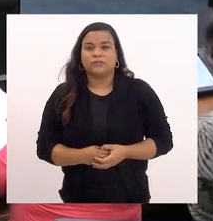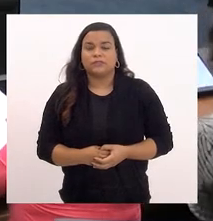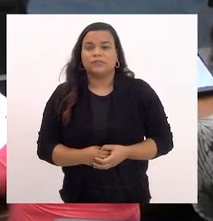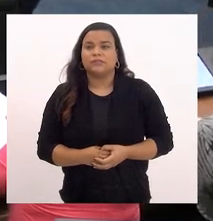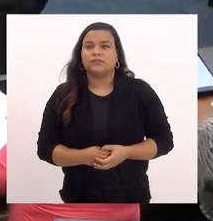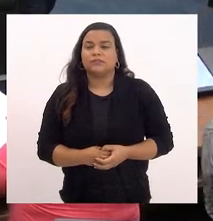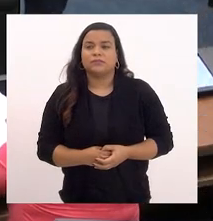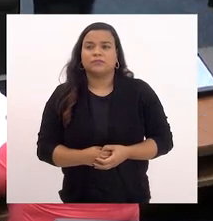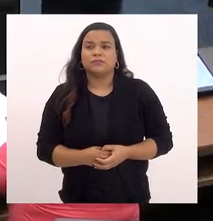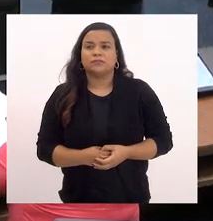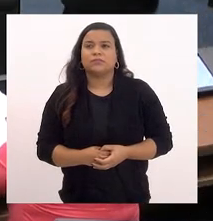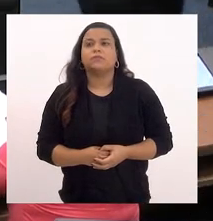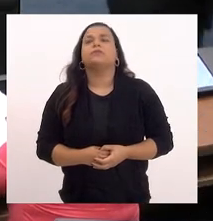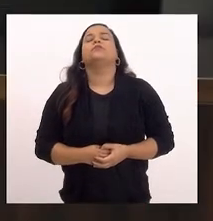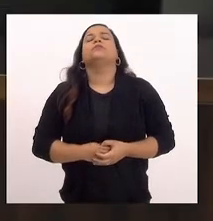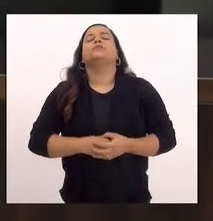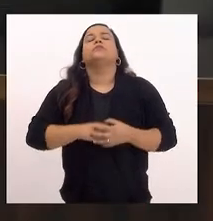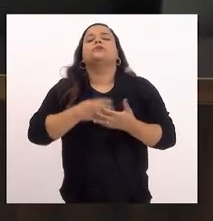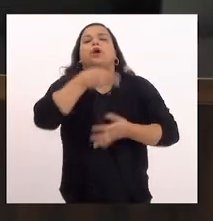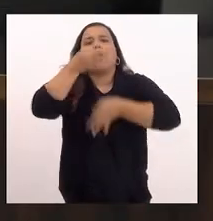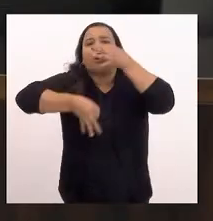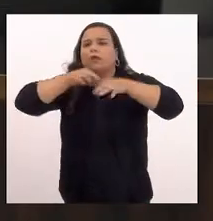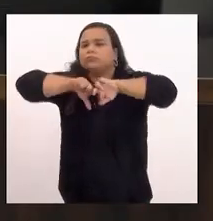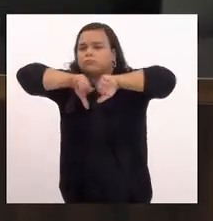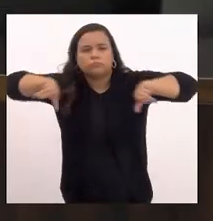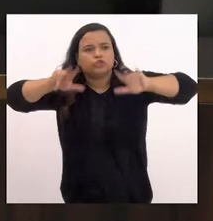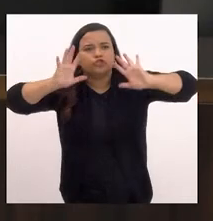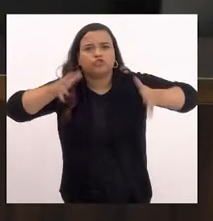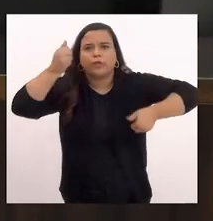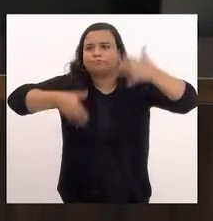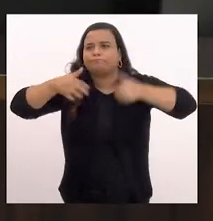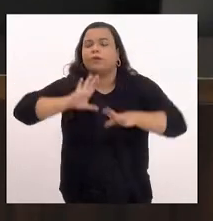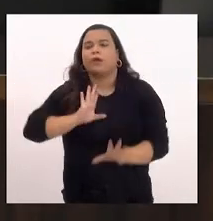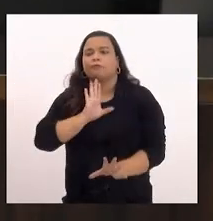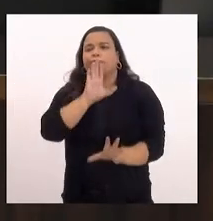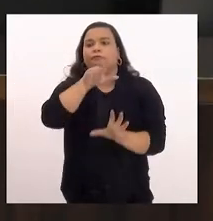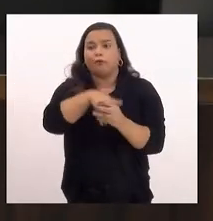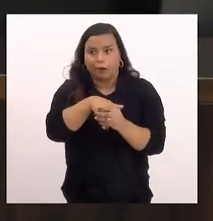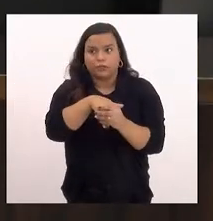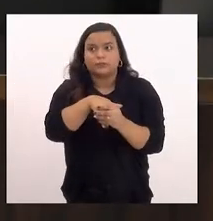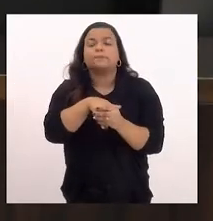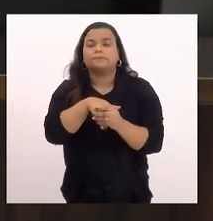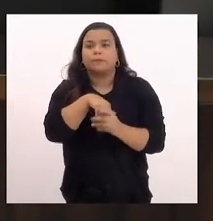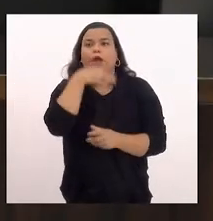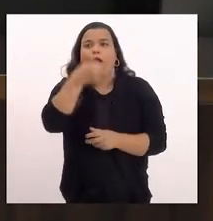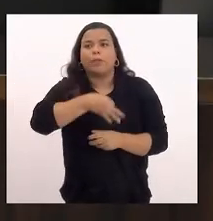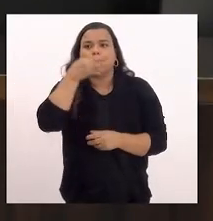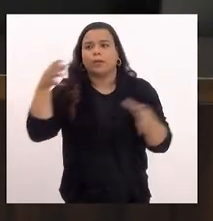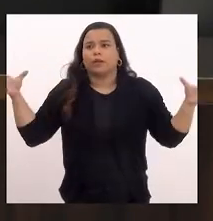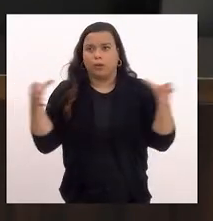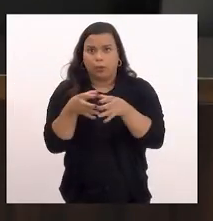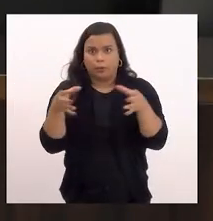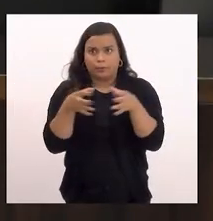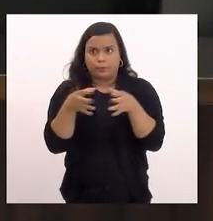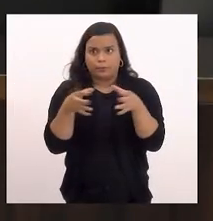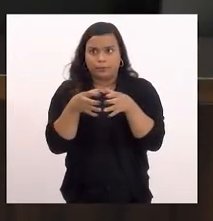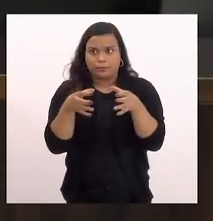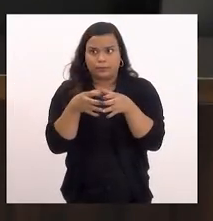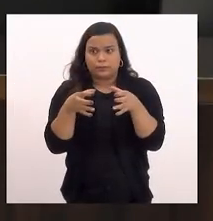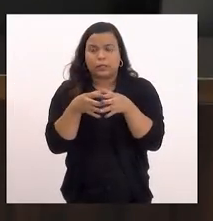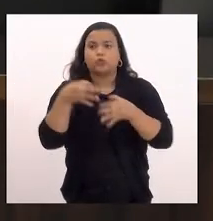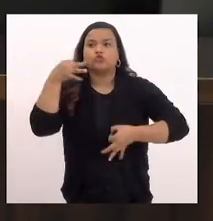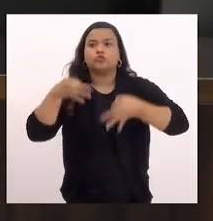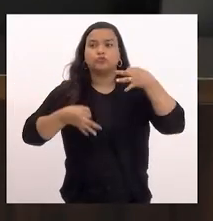Com os pareceres emitidos, em votação, o parecer da Comissão, da Comissão